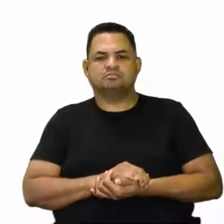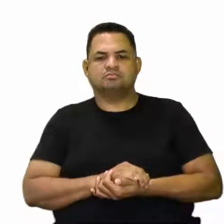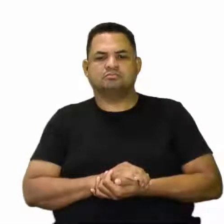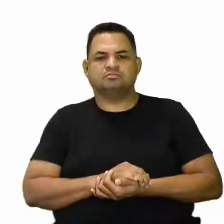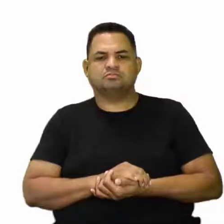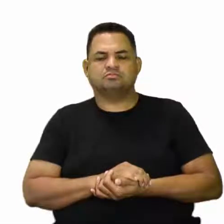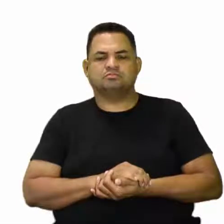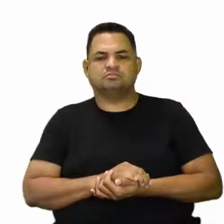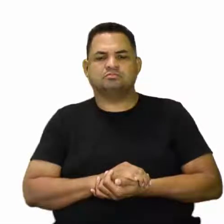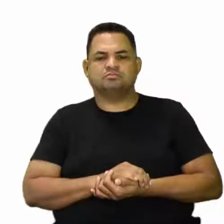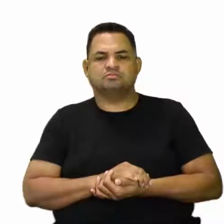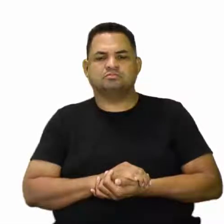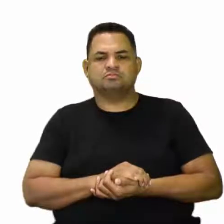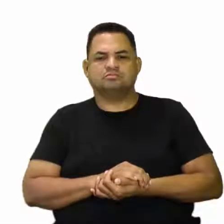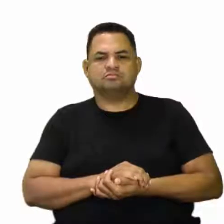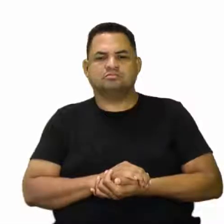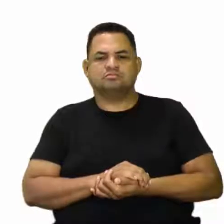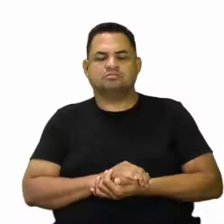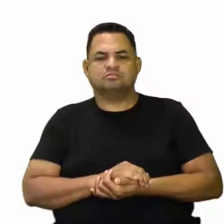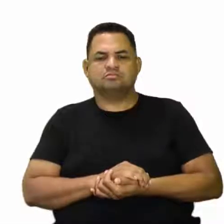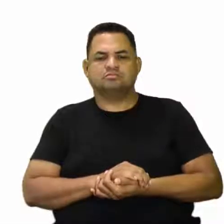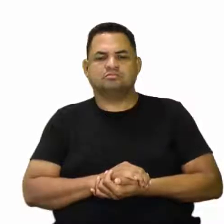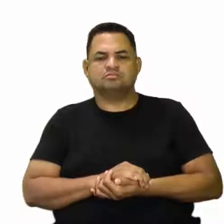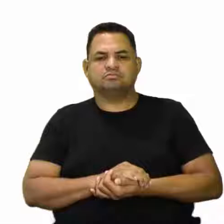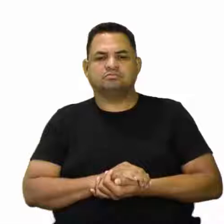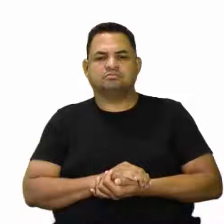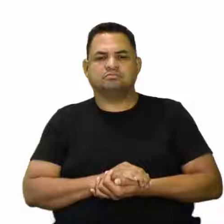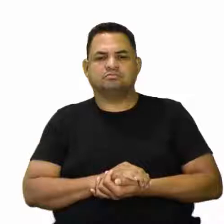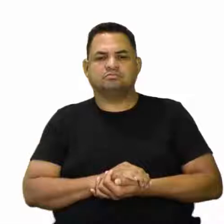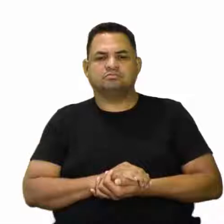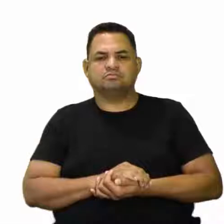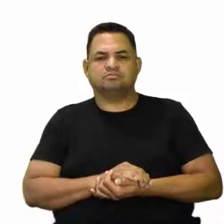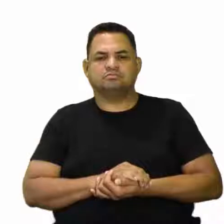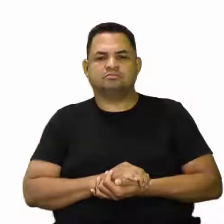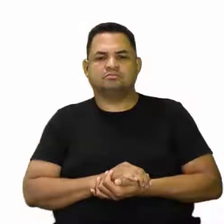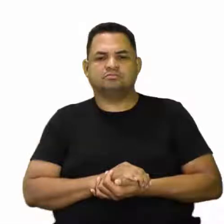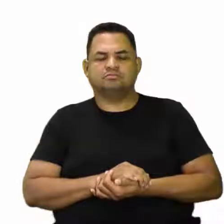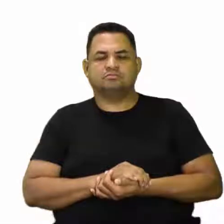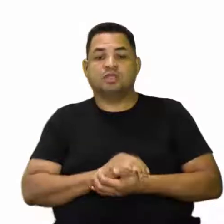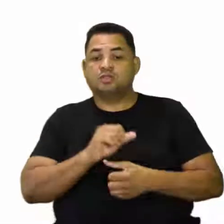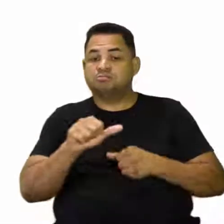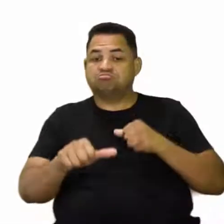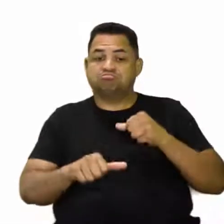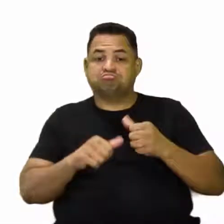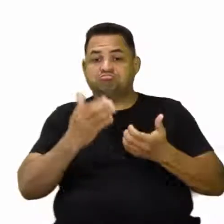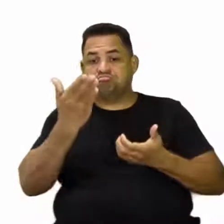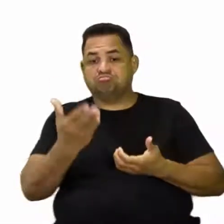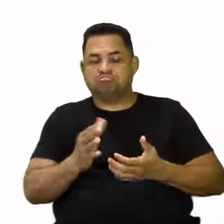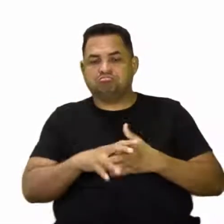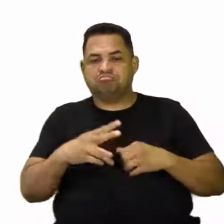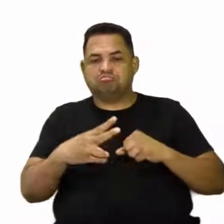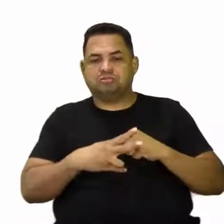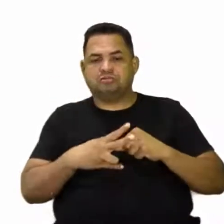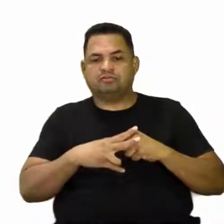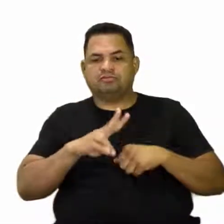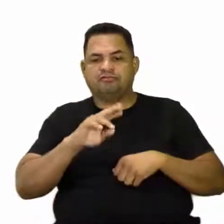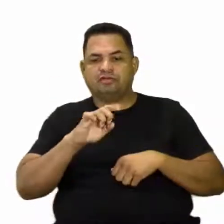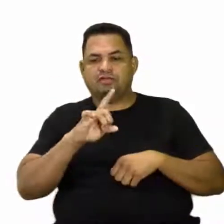cabria, cabríamos. Valer, baldria. Olha só como muda o verbo